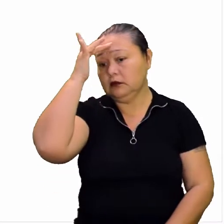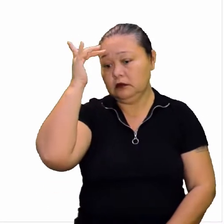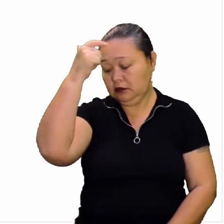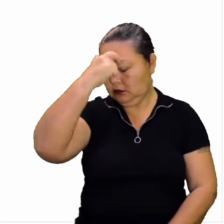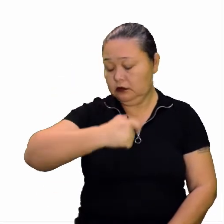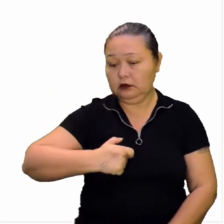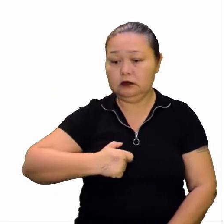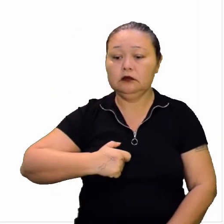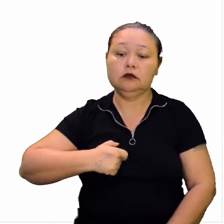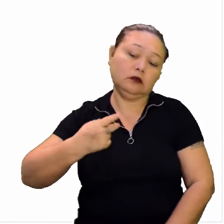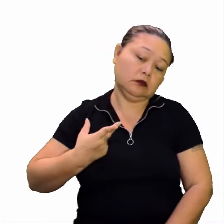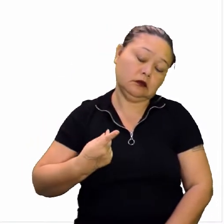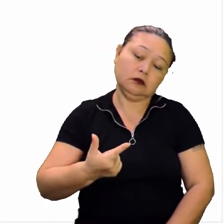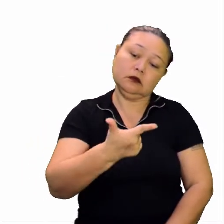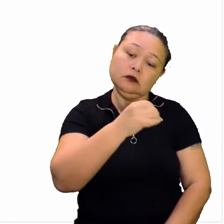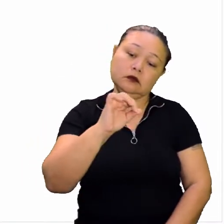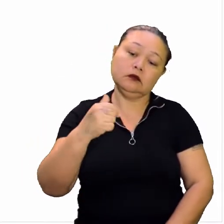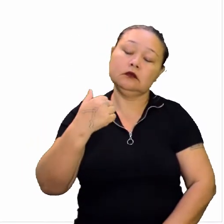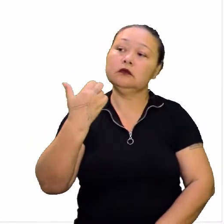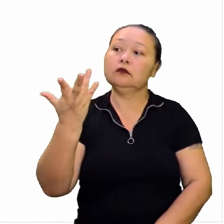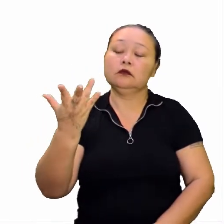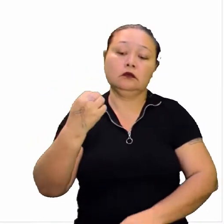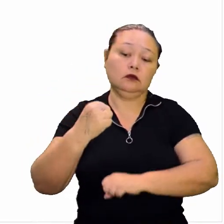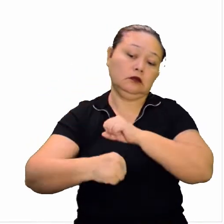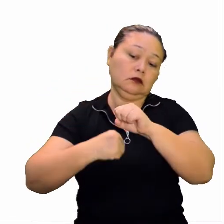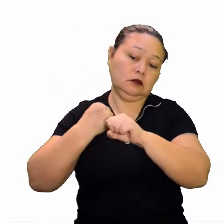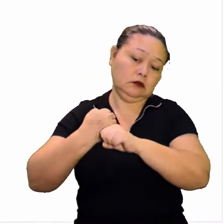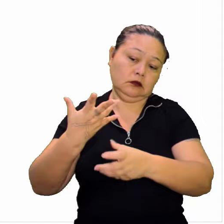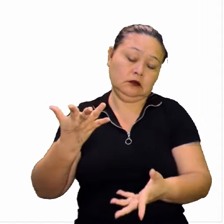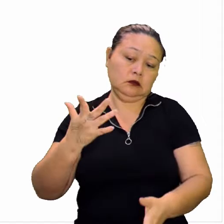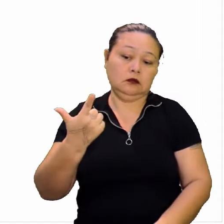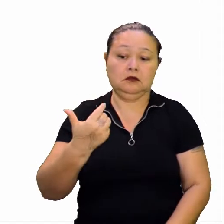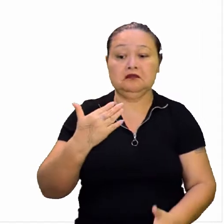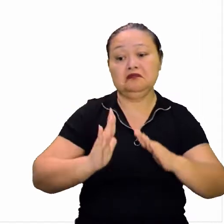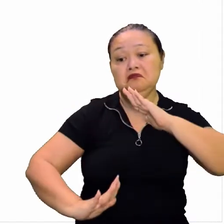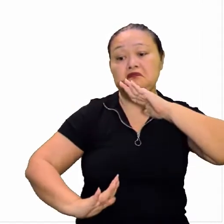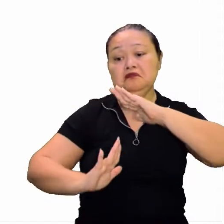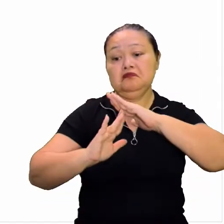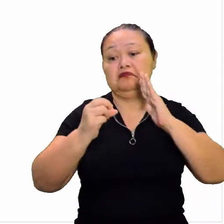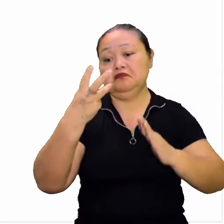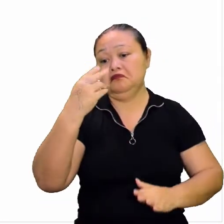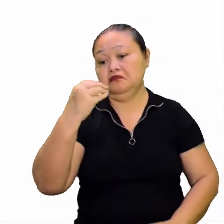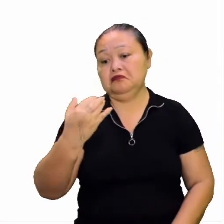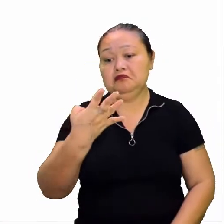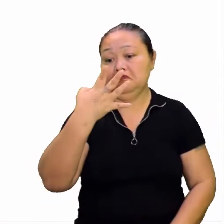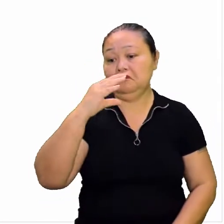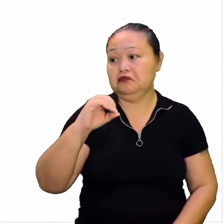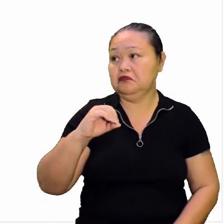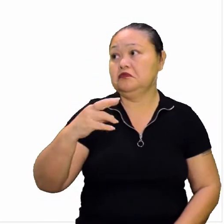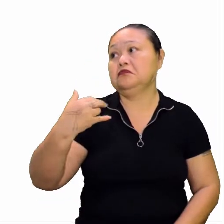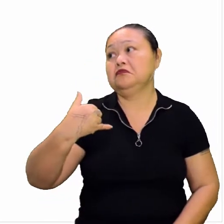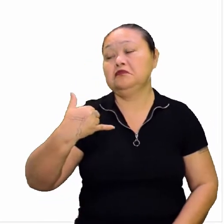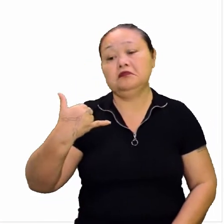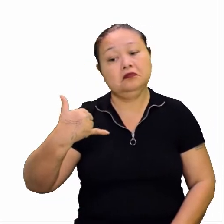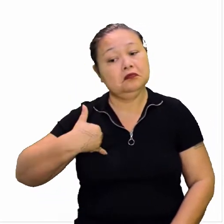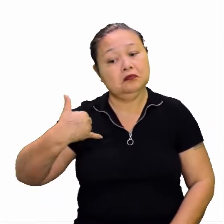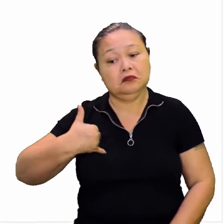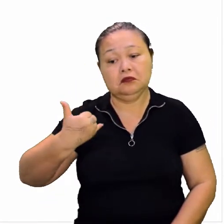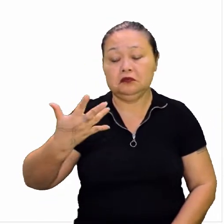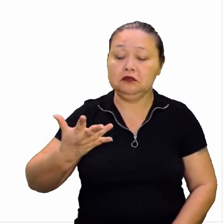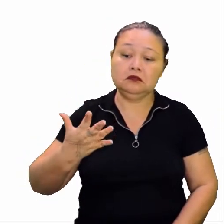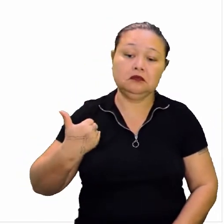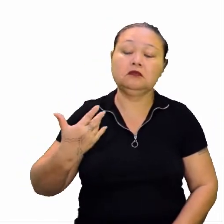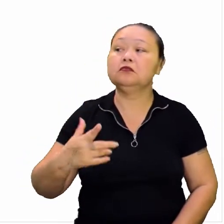200 anos. Vamos colocar no máximo aí 30, 40 anos, 50